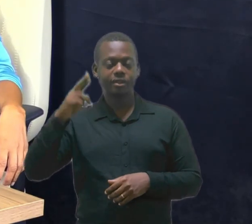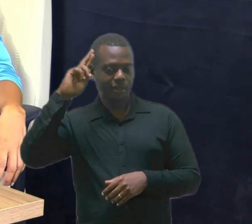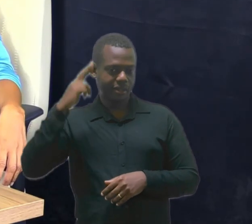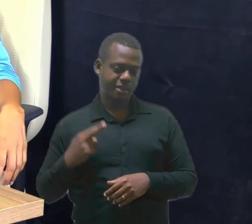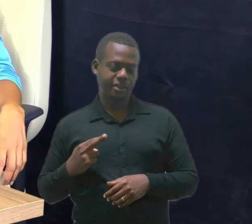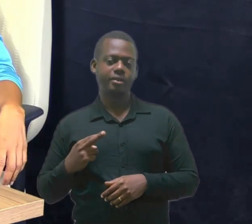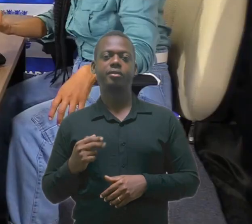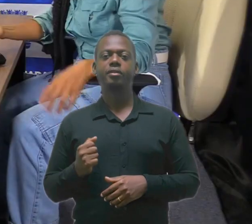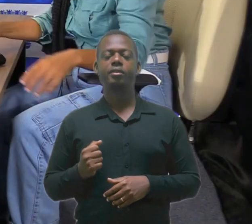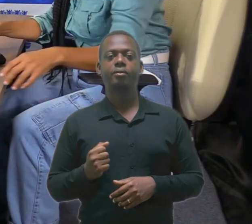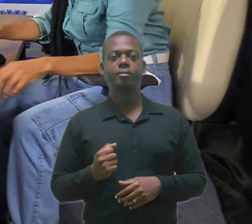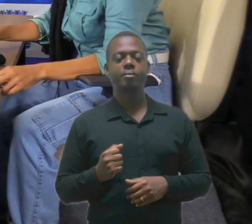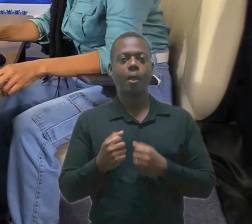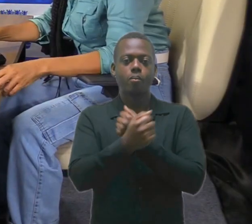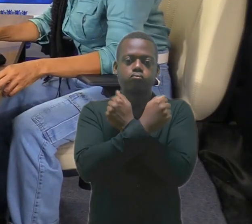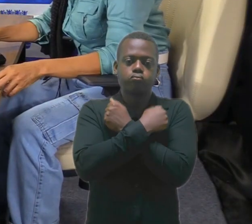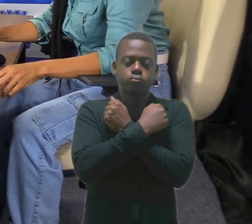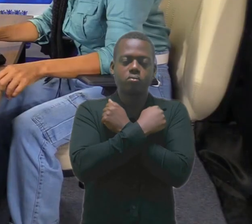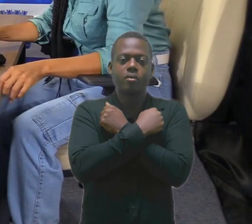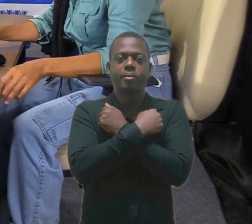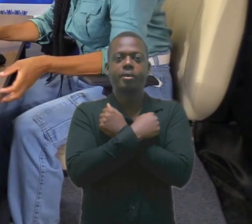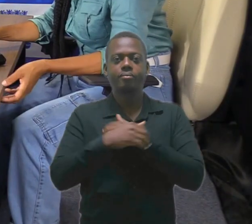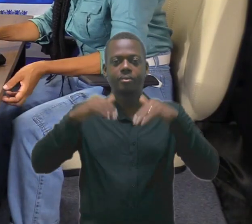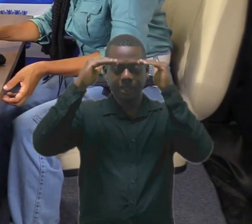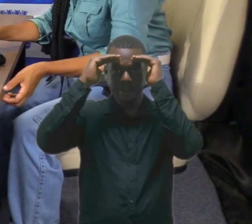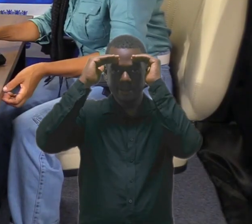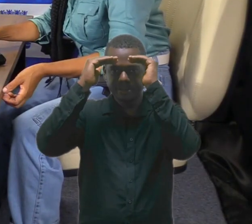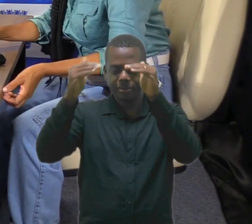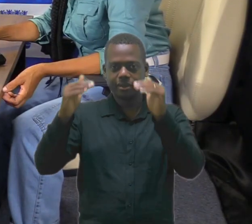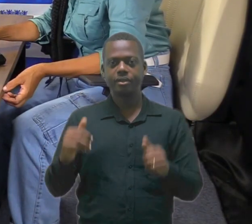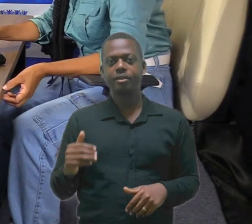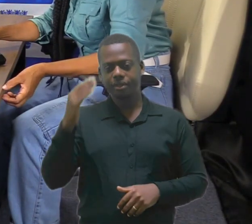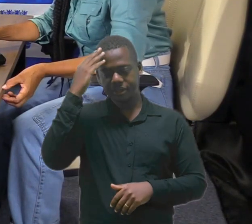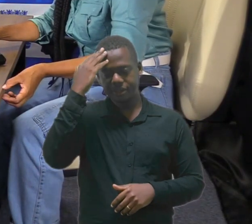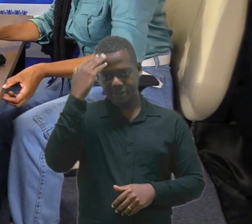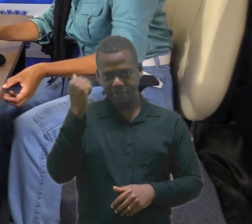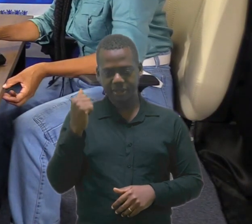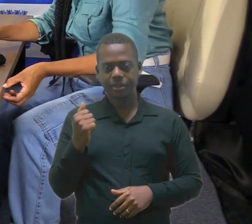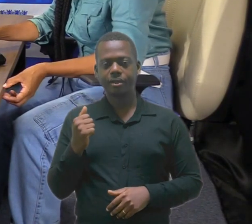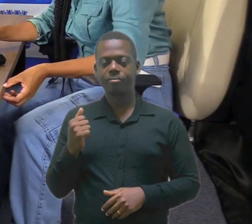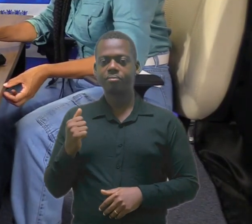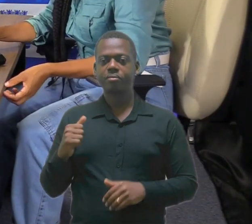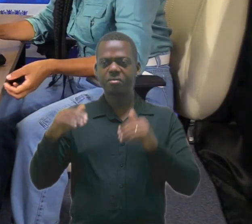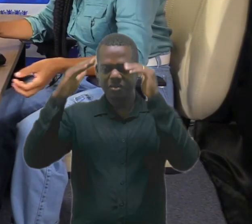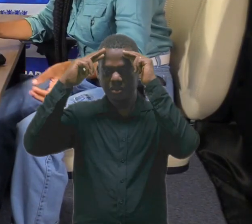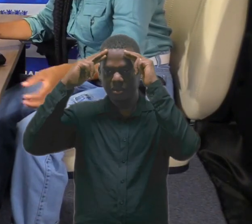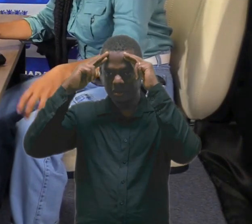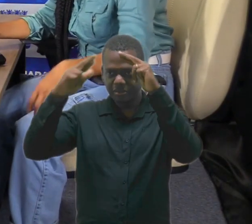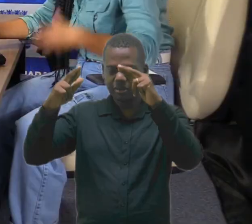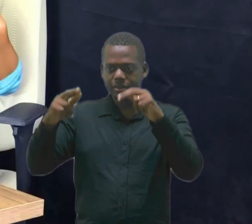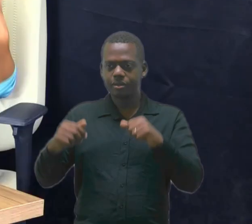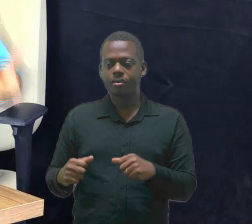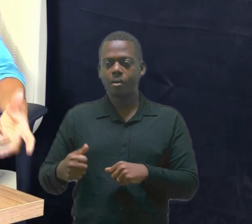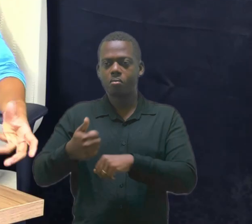Né? Então, Rita, né? meu abraço, meu respeito, você sabe que eu tenho um respeito imenso por você, um respeito imenso pela